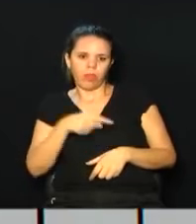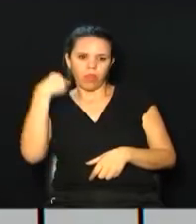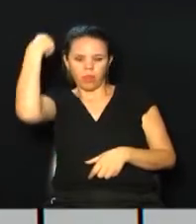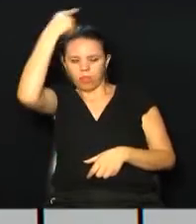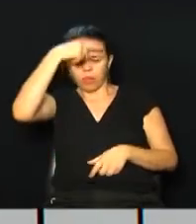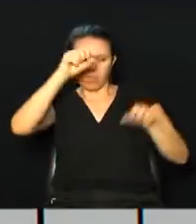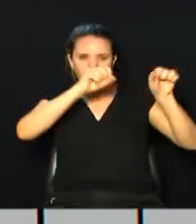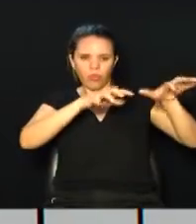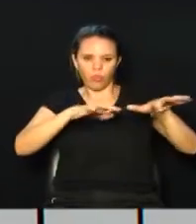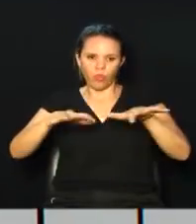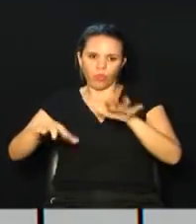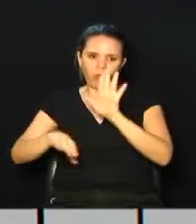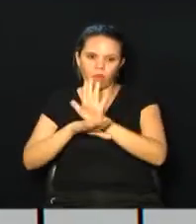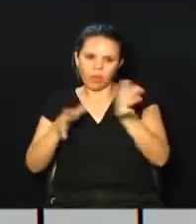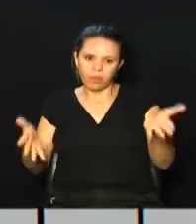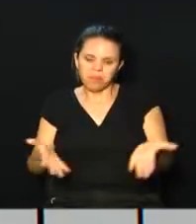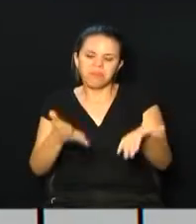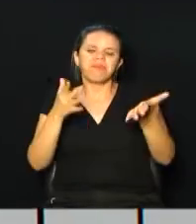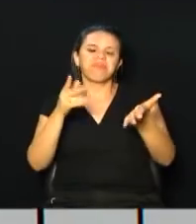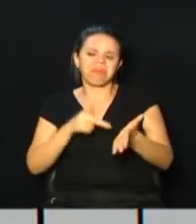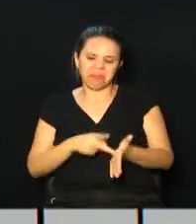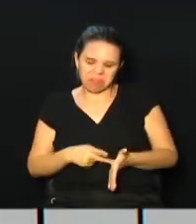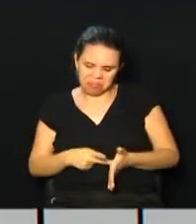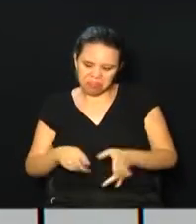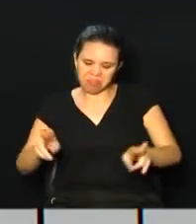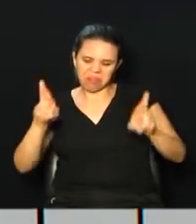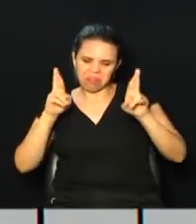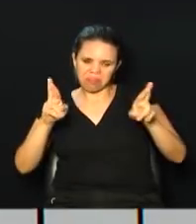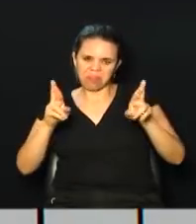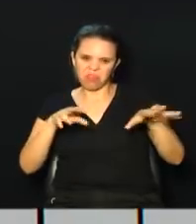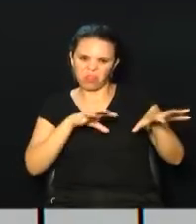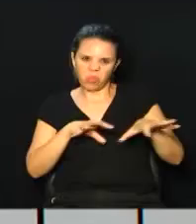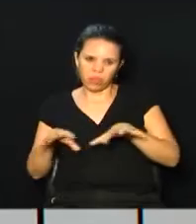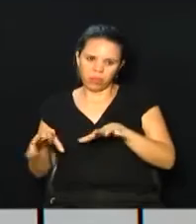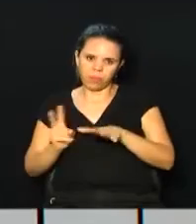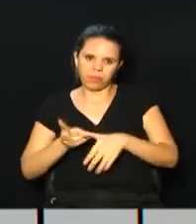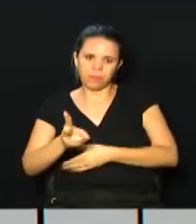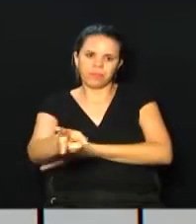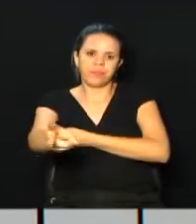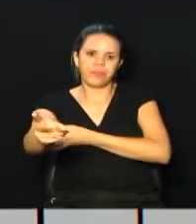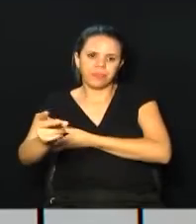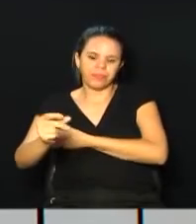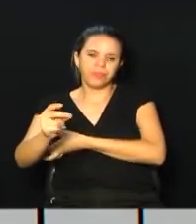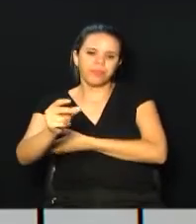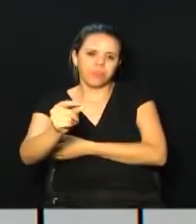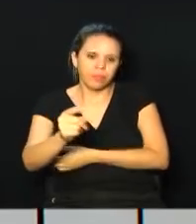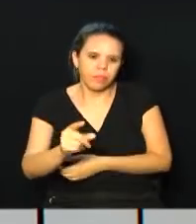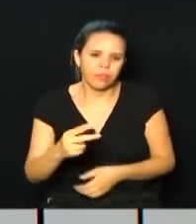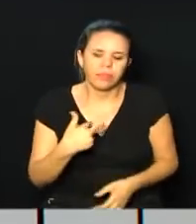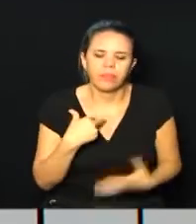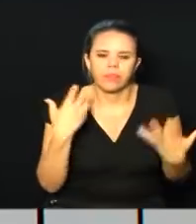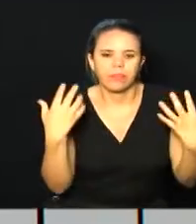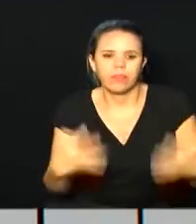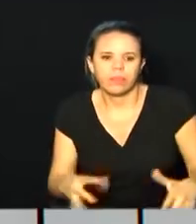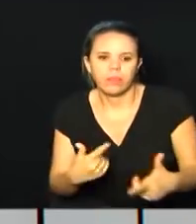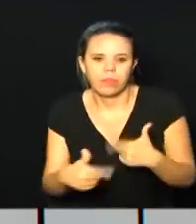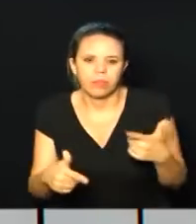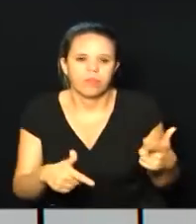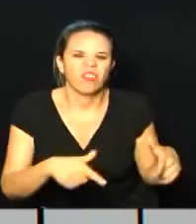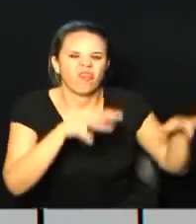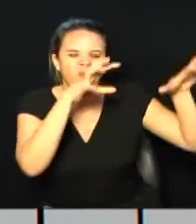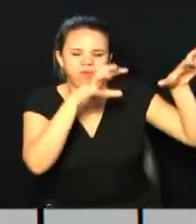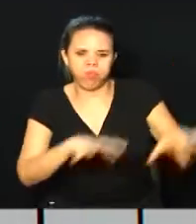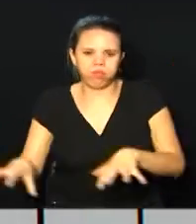abençoada chuva. Nós precisamos torcer que a chuva permaneça. O que a gente não quer é essas pancadas,